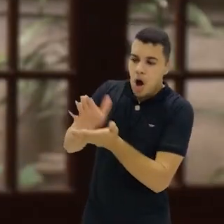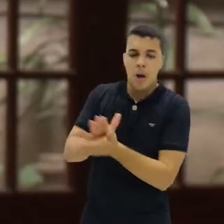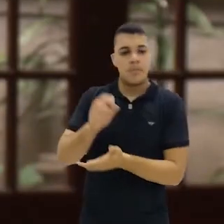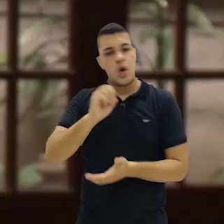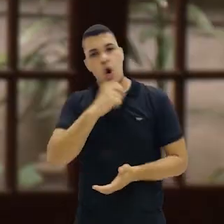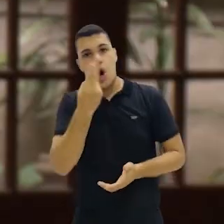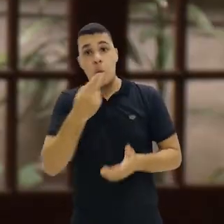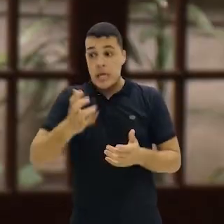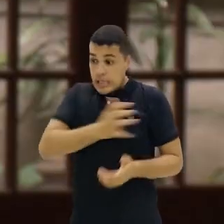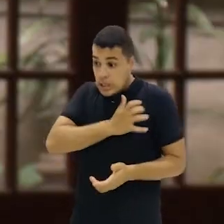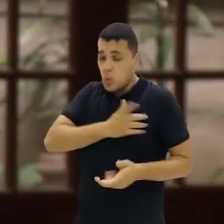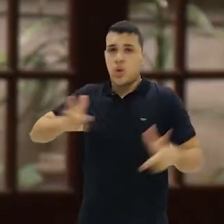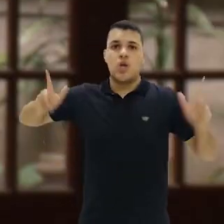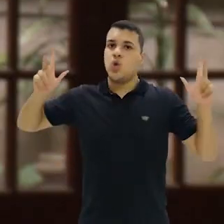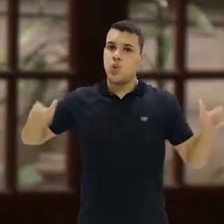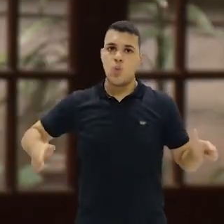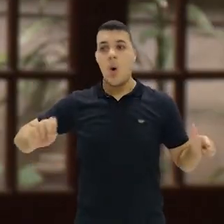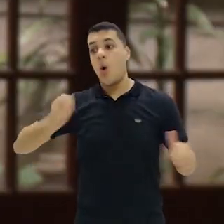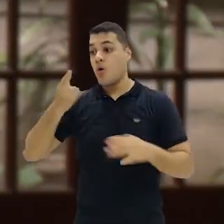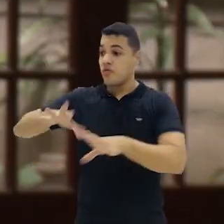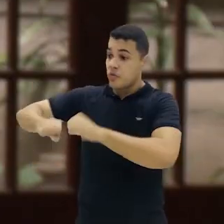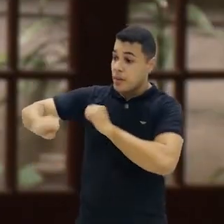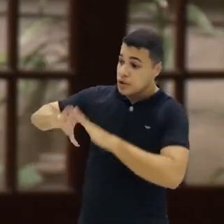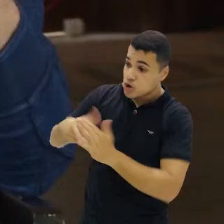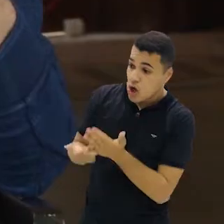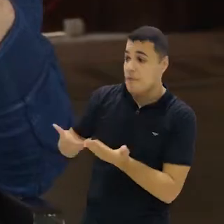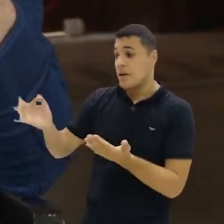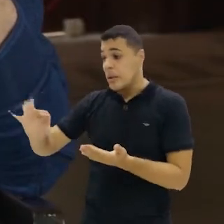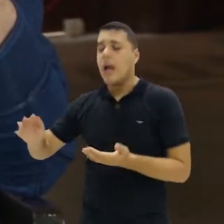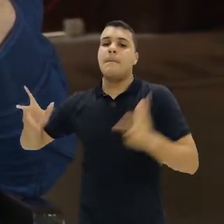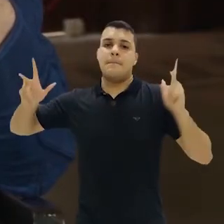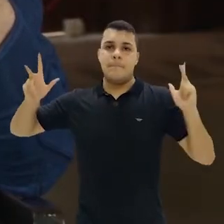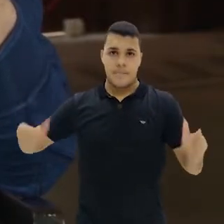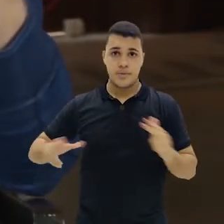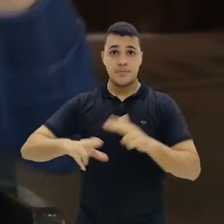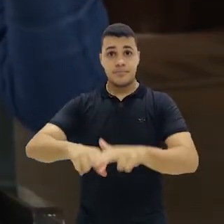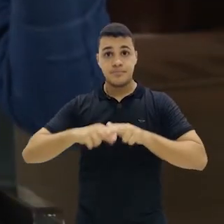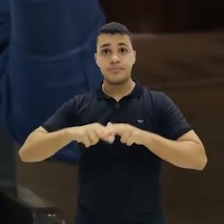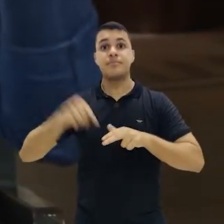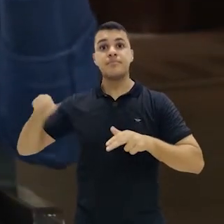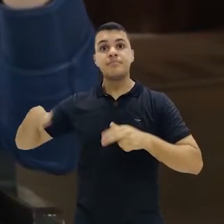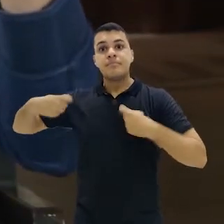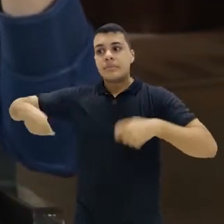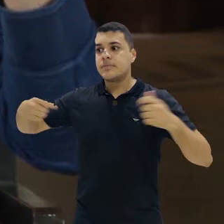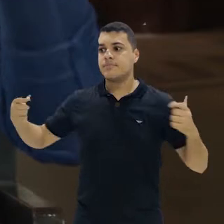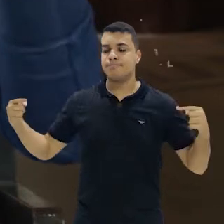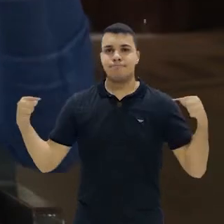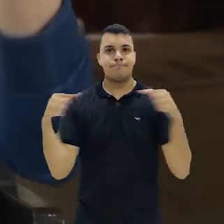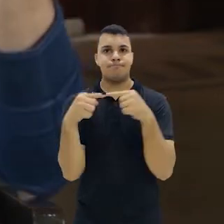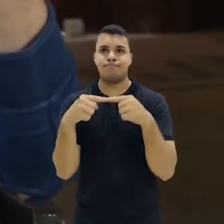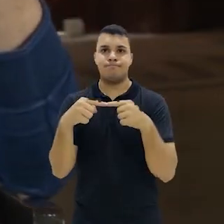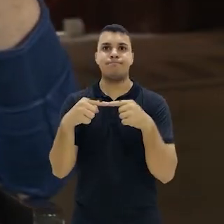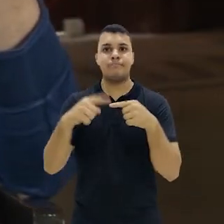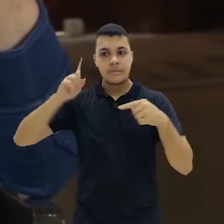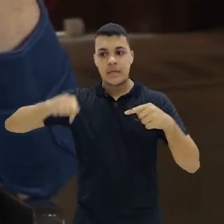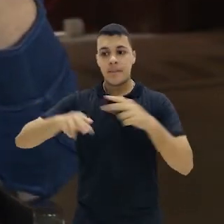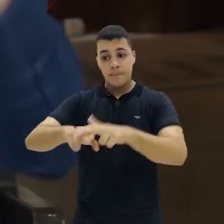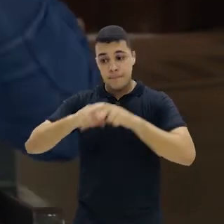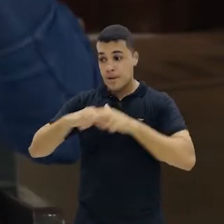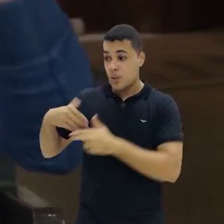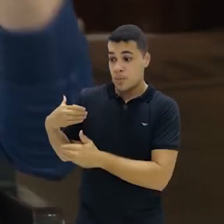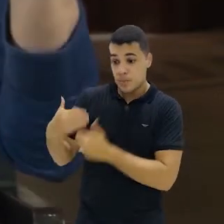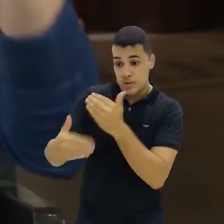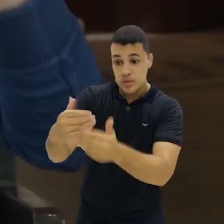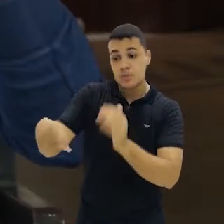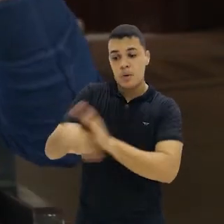grupos sejam homogêneos, sejam parecidos entre si, é através desse processo de sorteio, desde que eu tenha um tamanho amostral suficiente